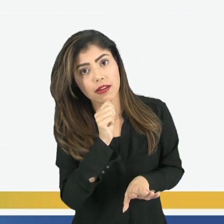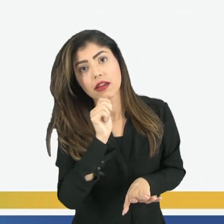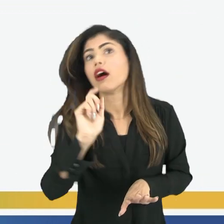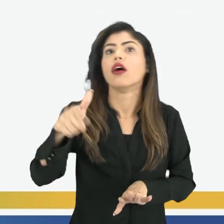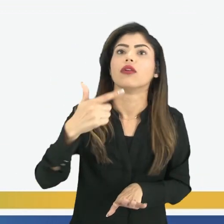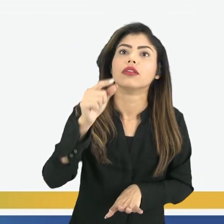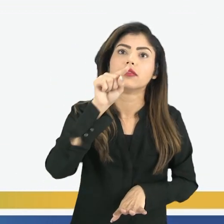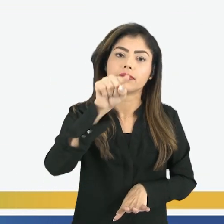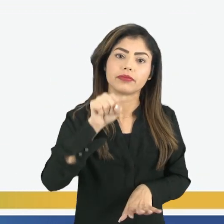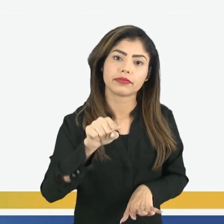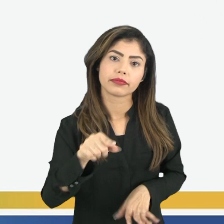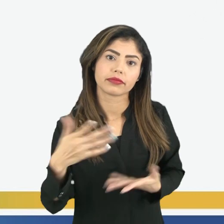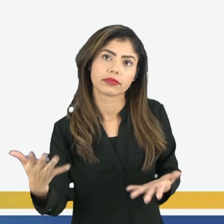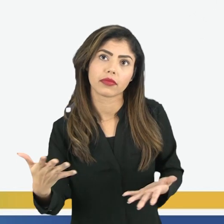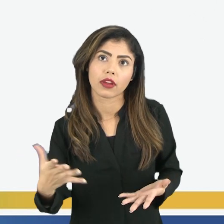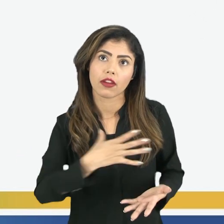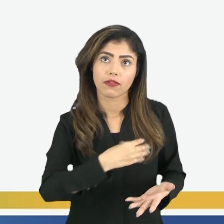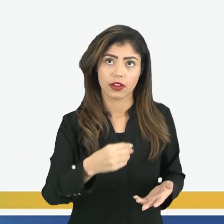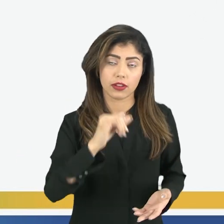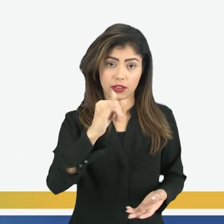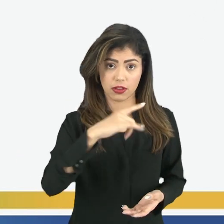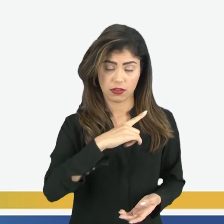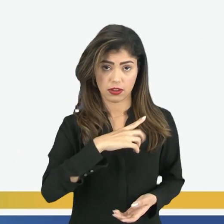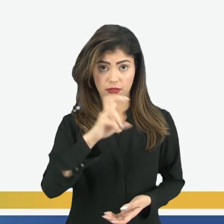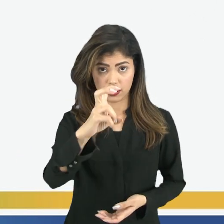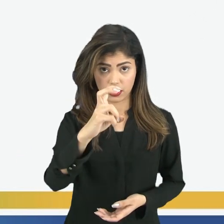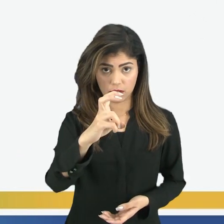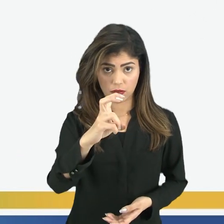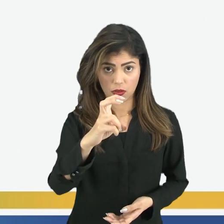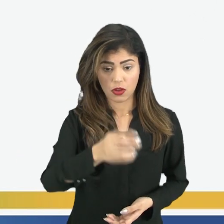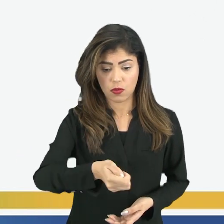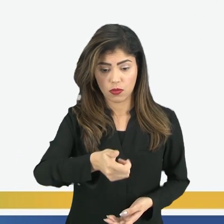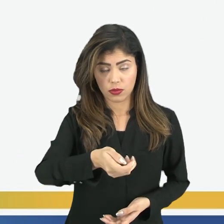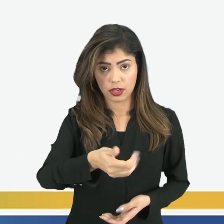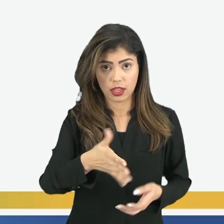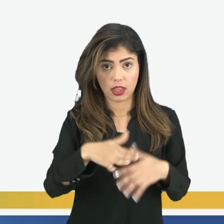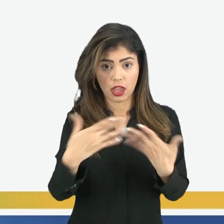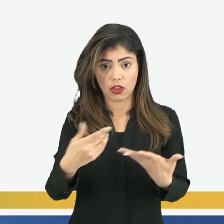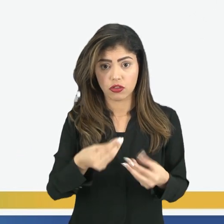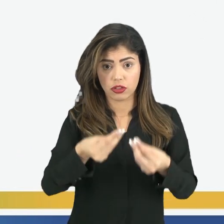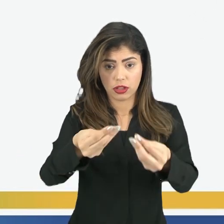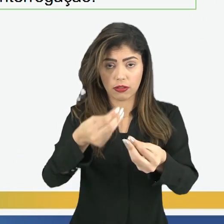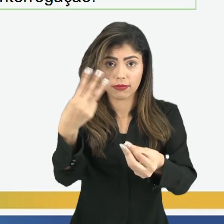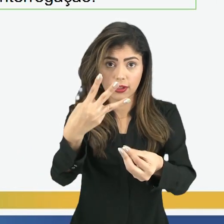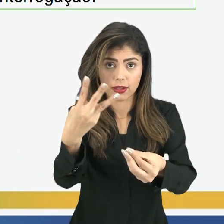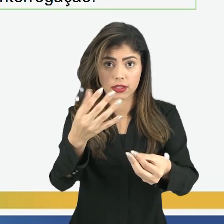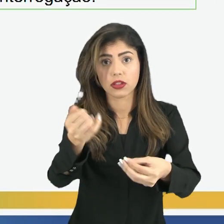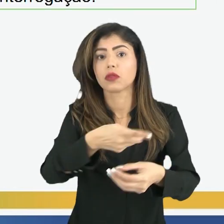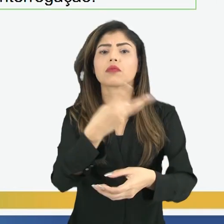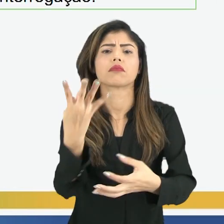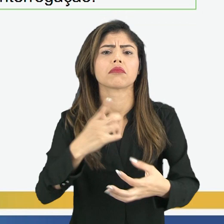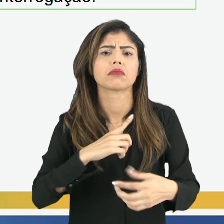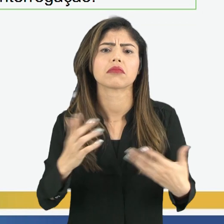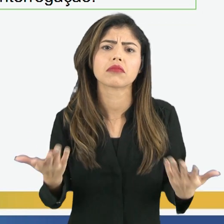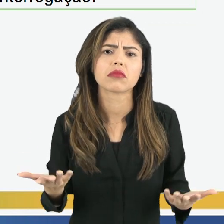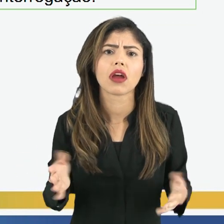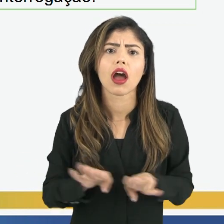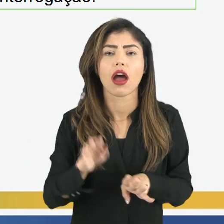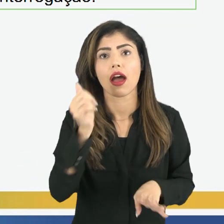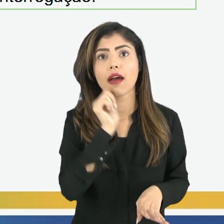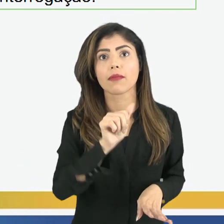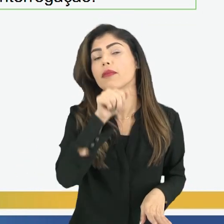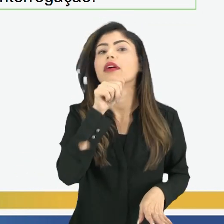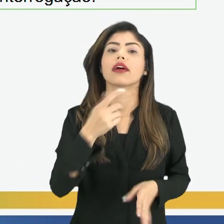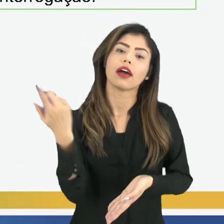pontuação. Filho, se eu tenho 5 moedas e te dou 3, com quantas eu fico? Então, a fala da mãe